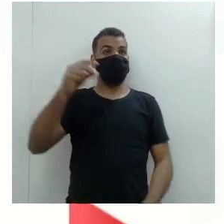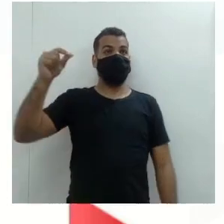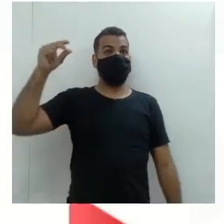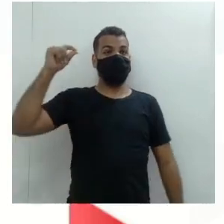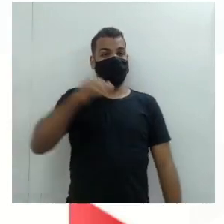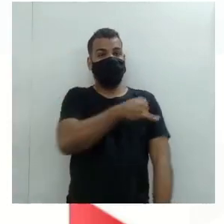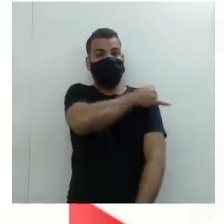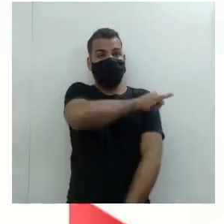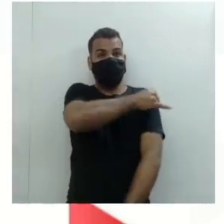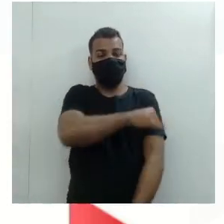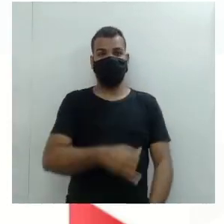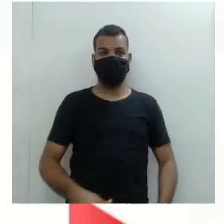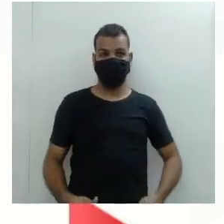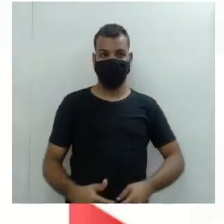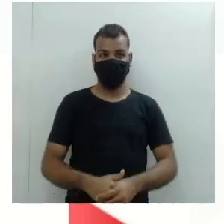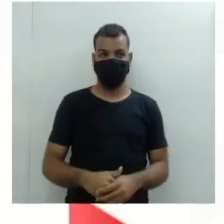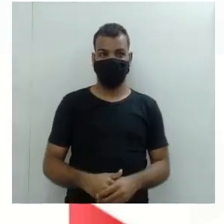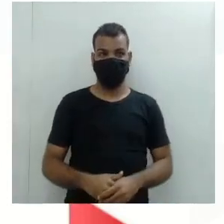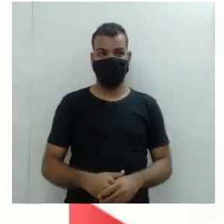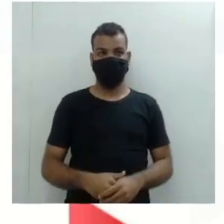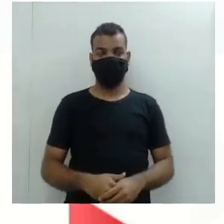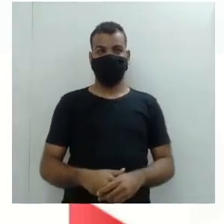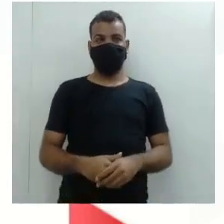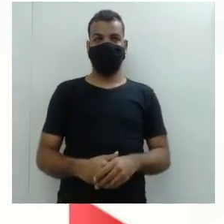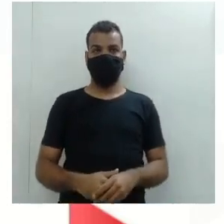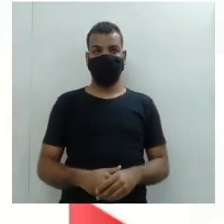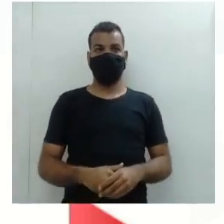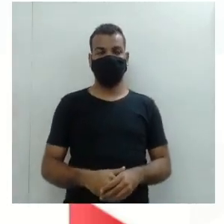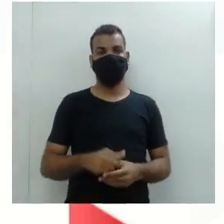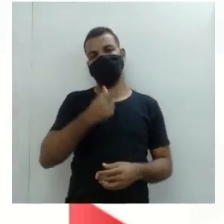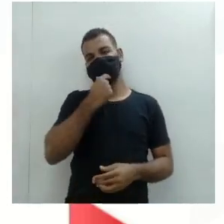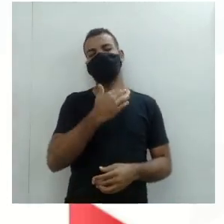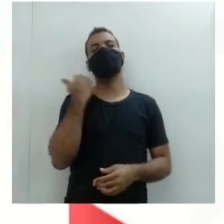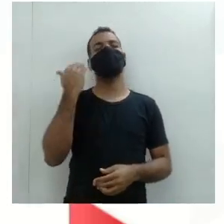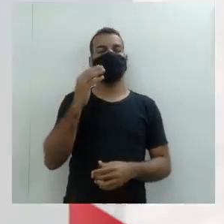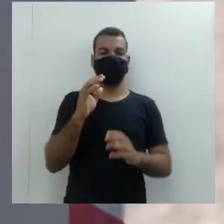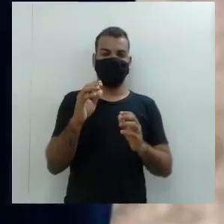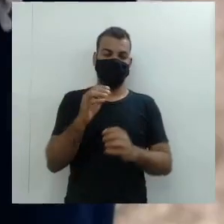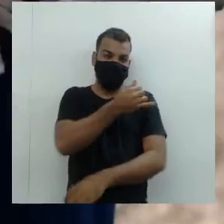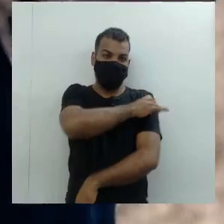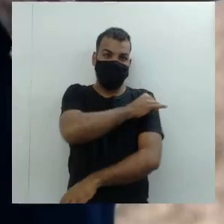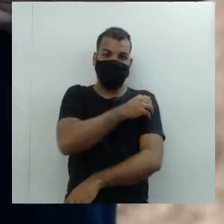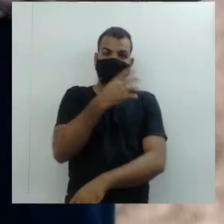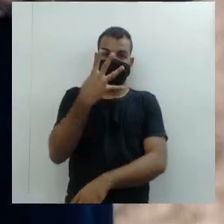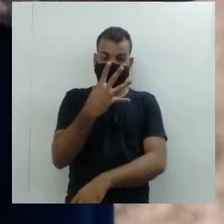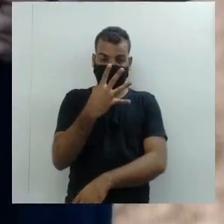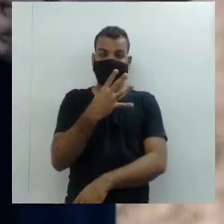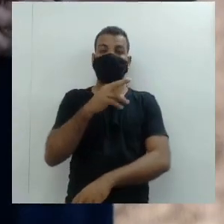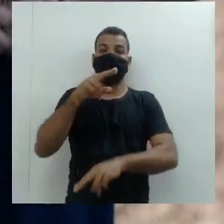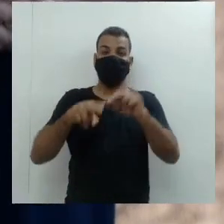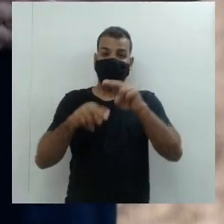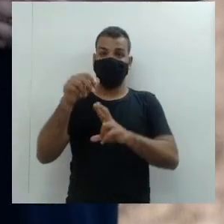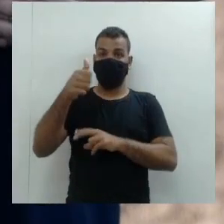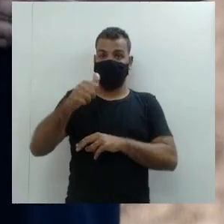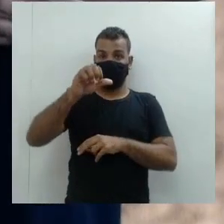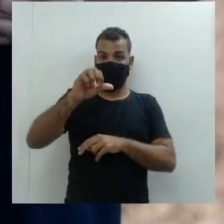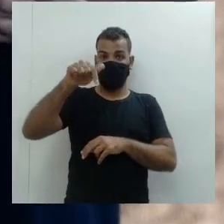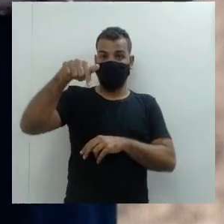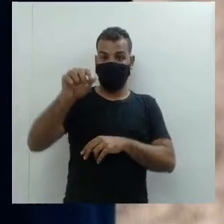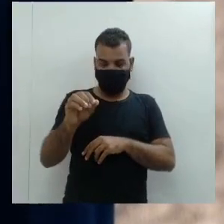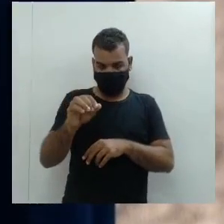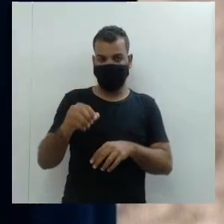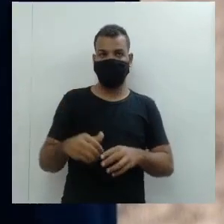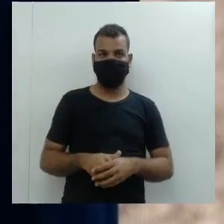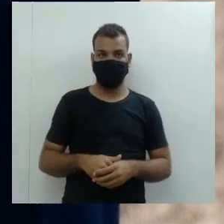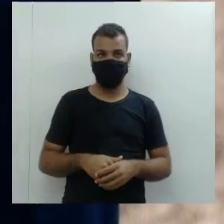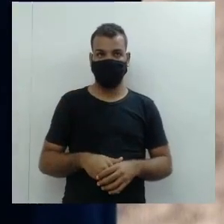da década de 70, né, o Álvaro Lins, ele faleceu no Rio, né, em 4 de junho de 1970. Né?